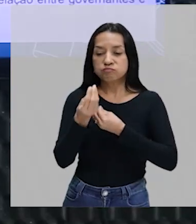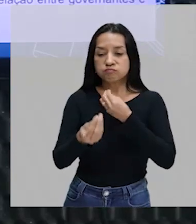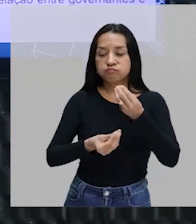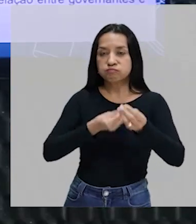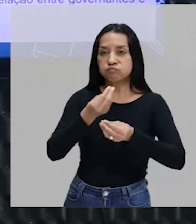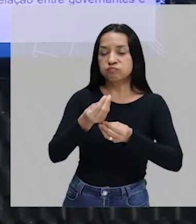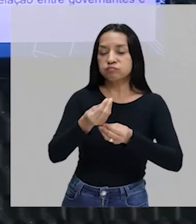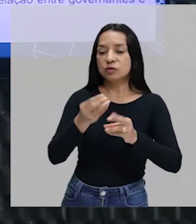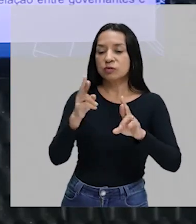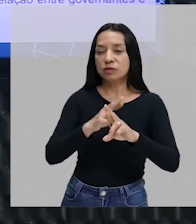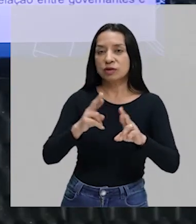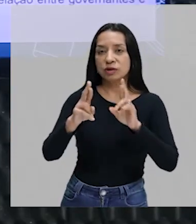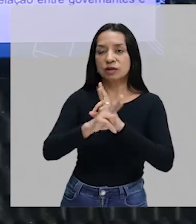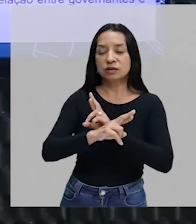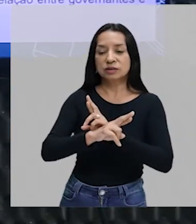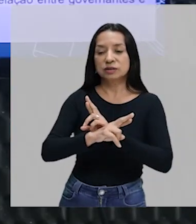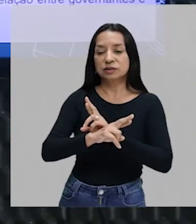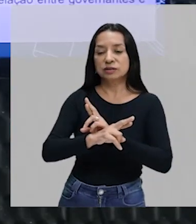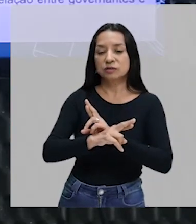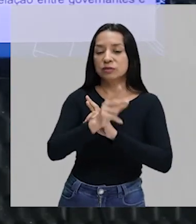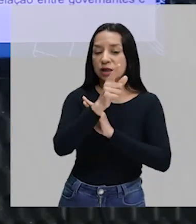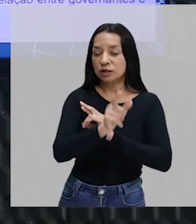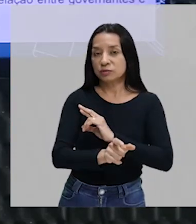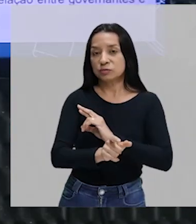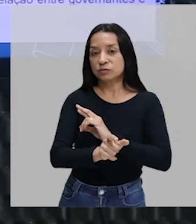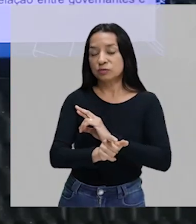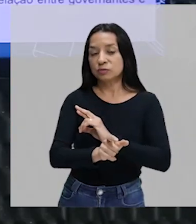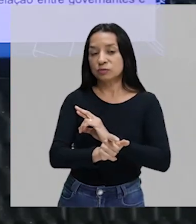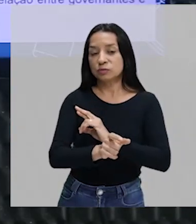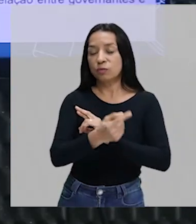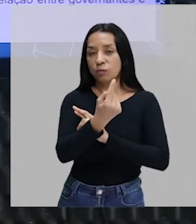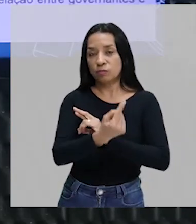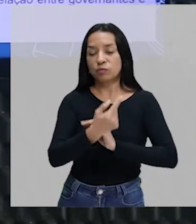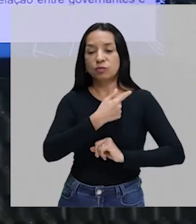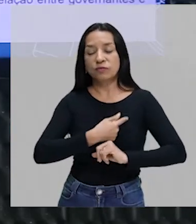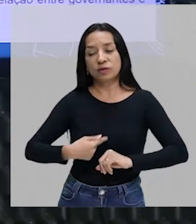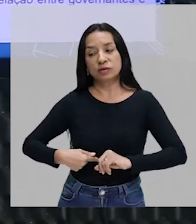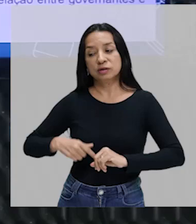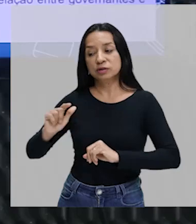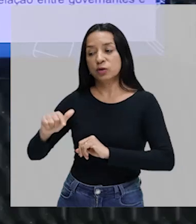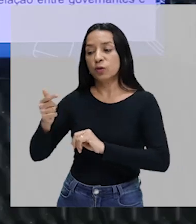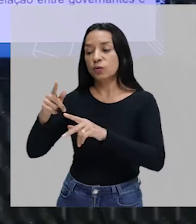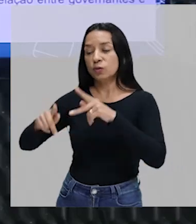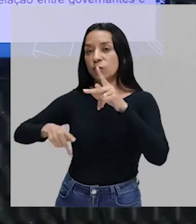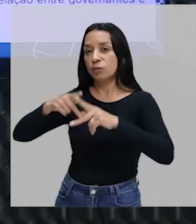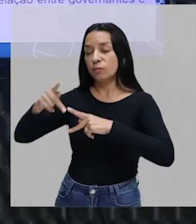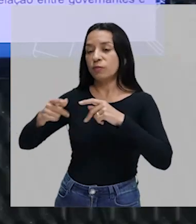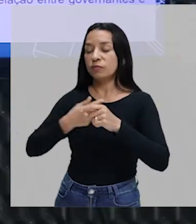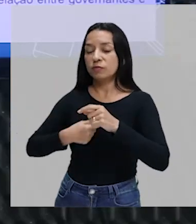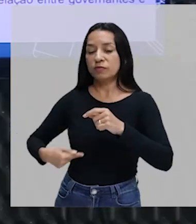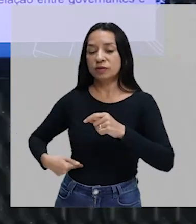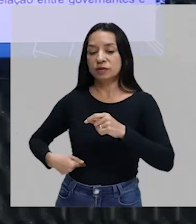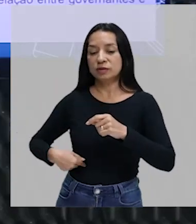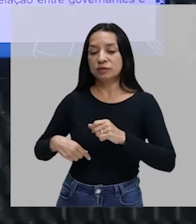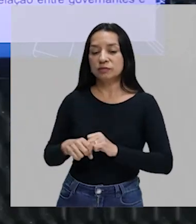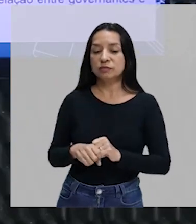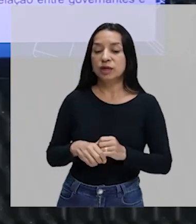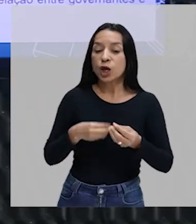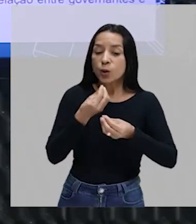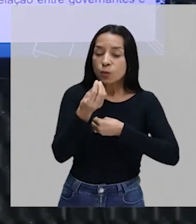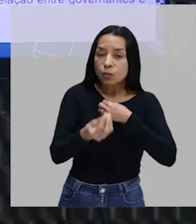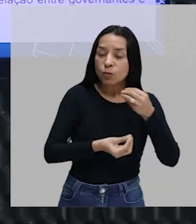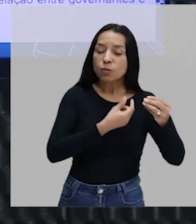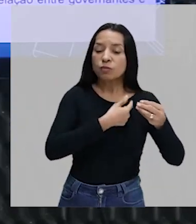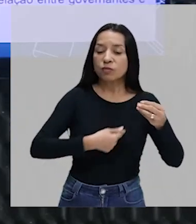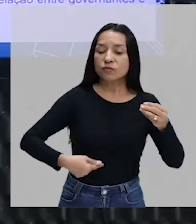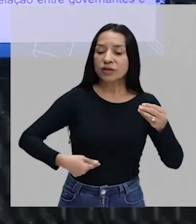de governo é a maneira como o poder político está dividido e é exercido dentro desse ambiente da política, dentro